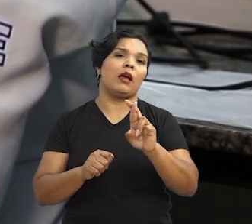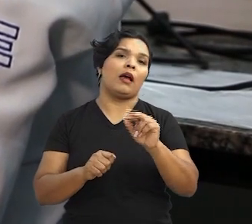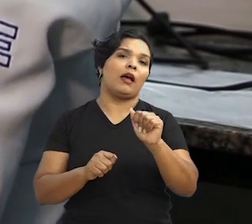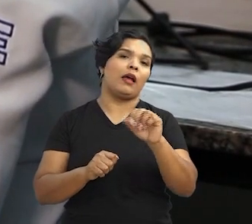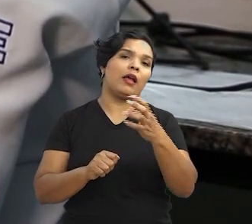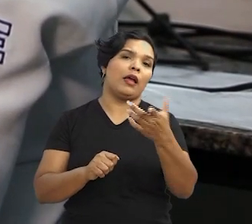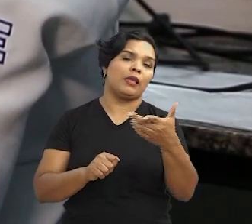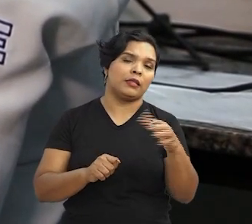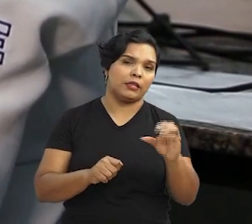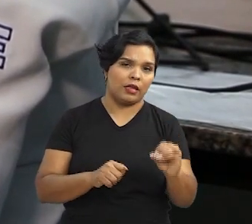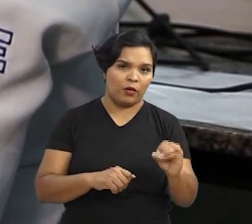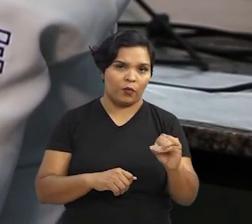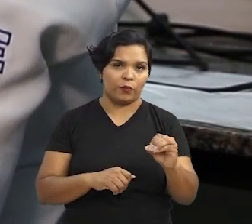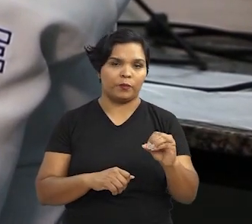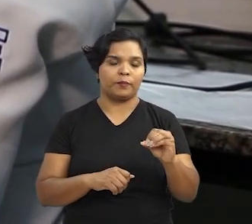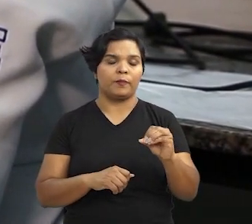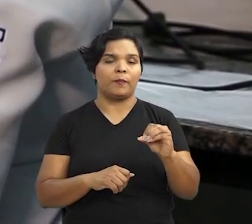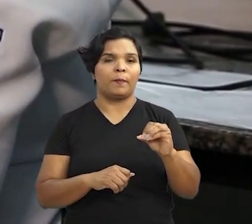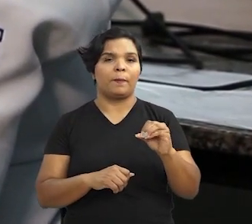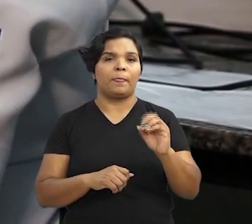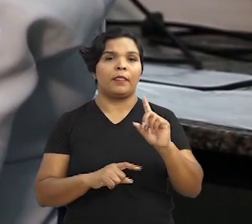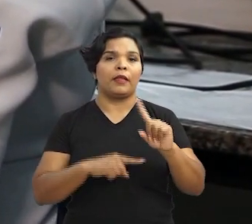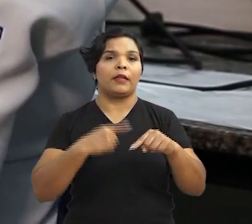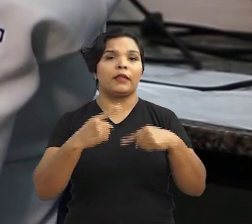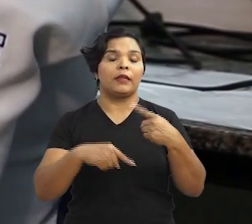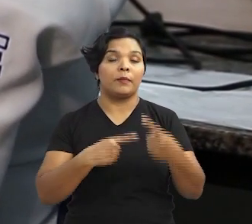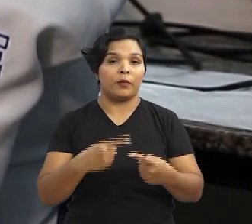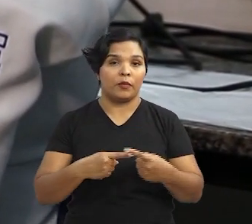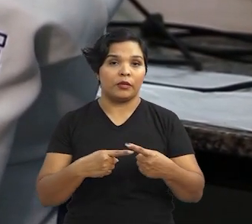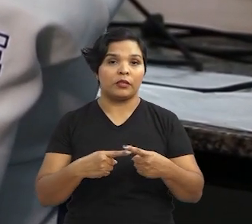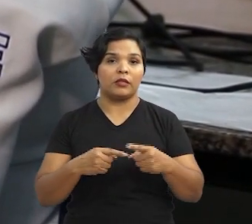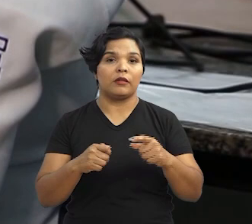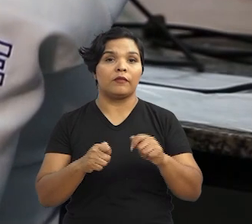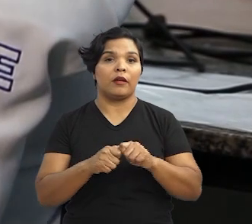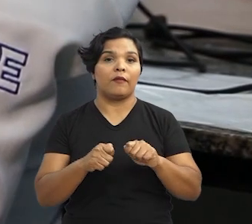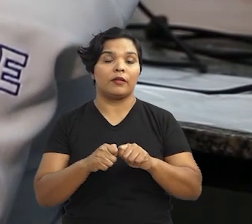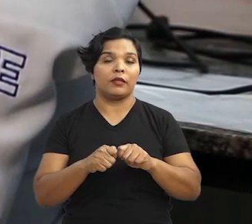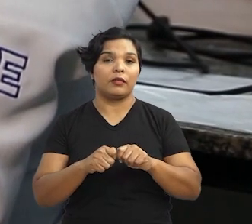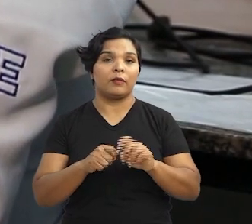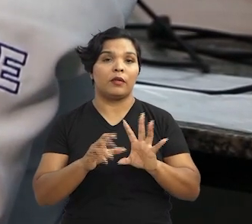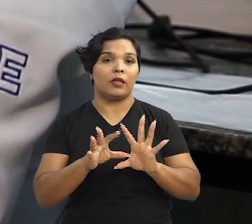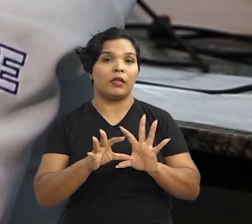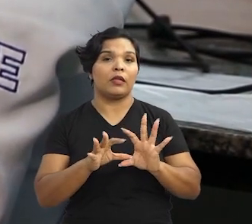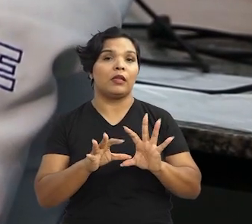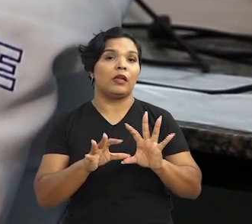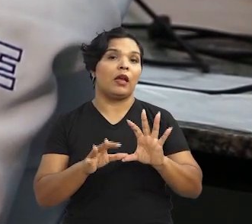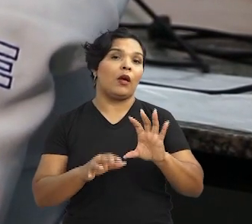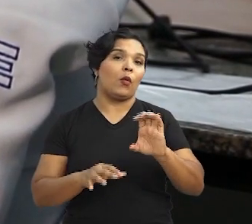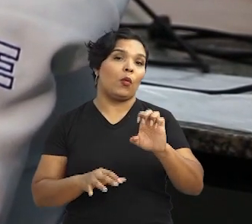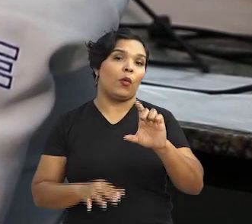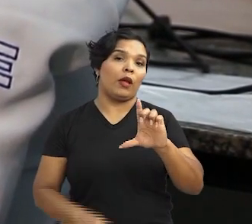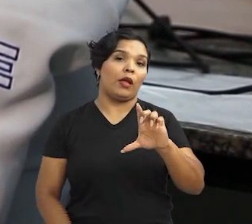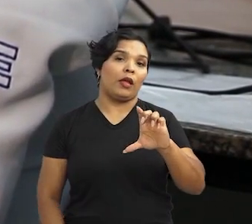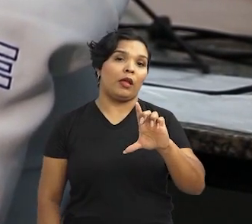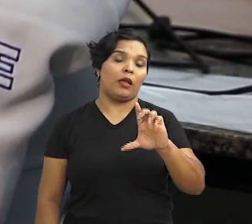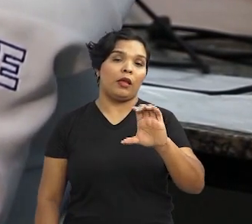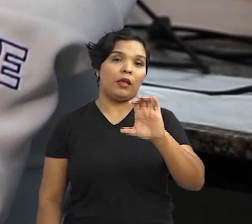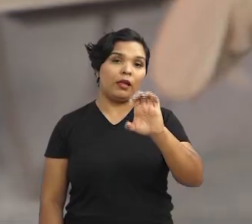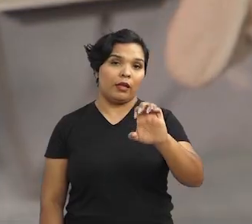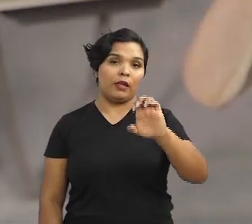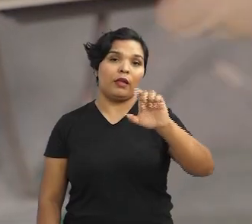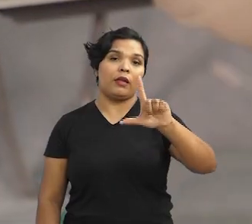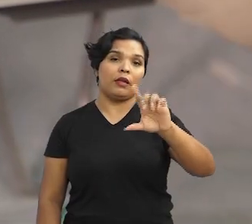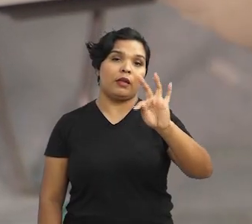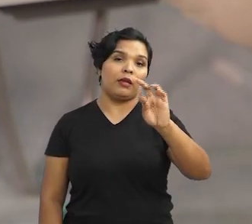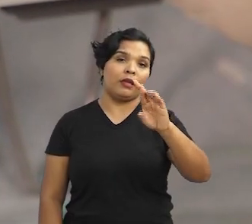reação entre o antígeno e o anticorpo que está imobilizado aqui. E após isso a gente vai ligar esse leitor de capacitância